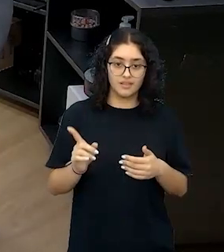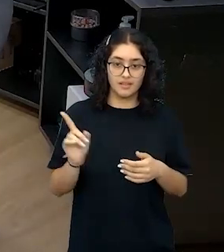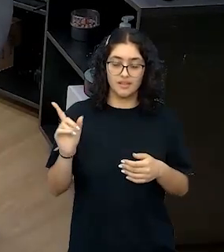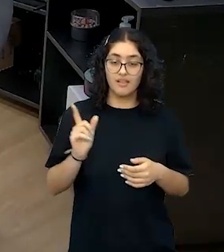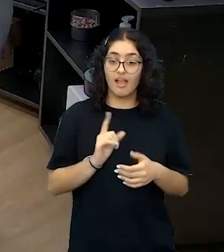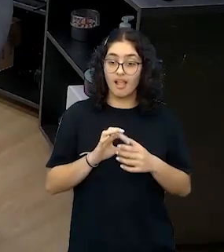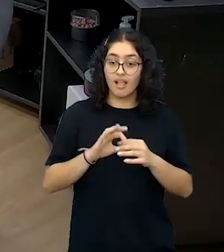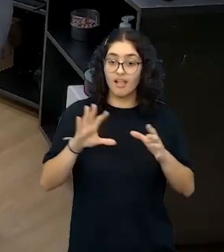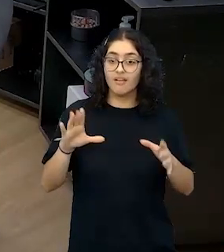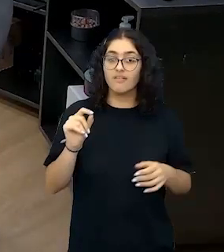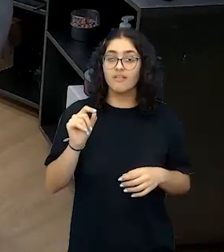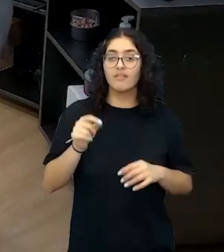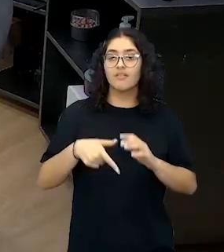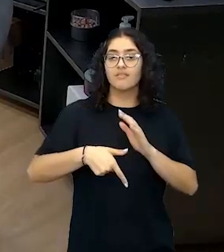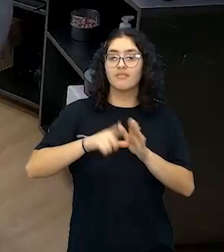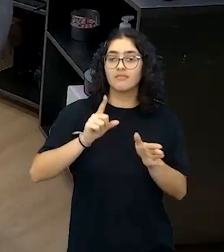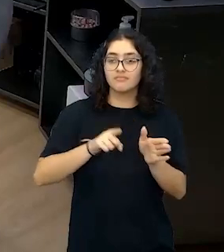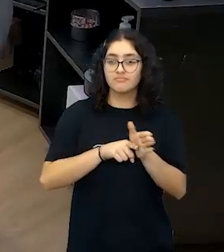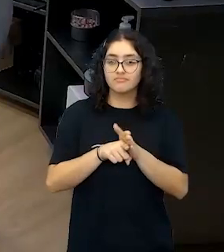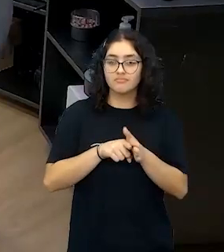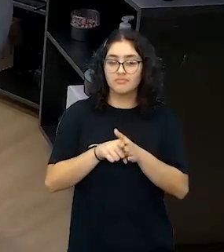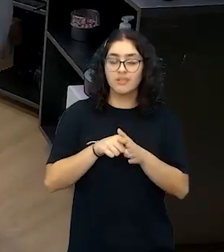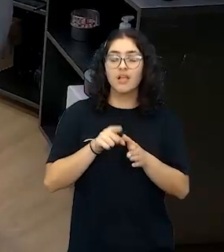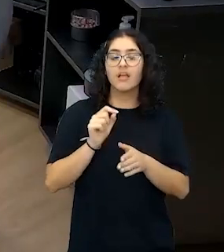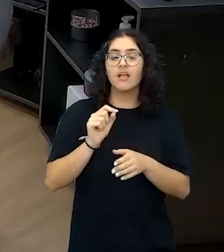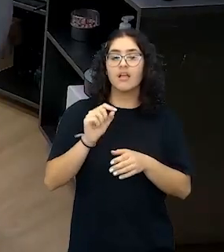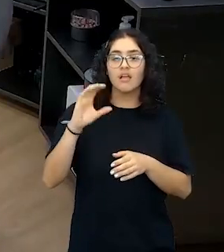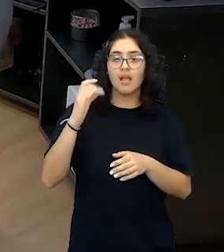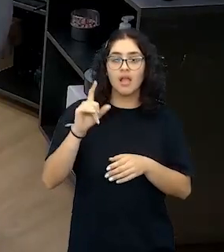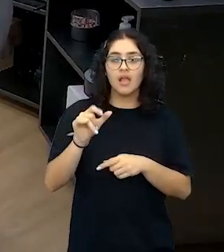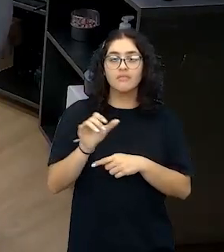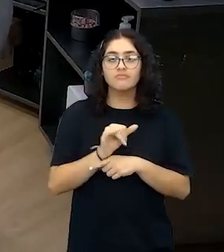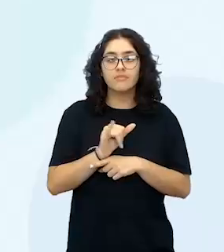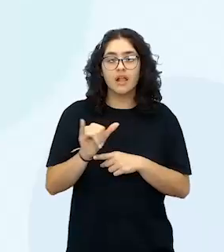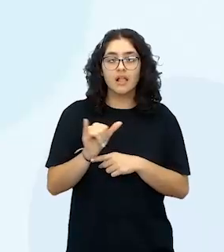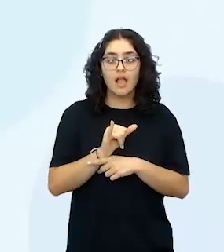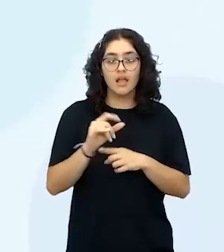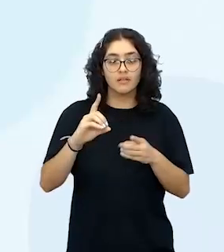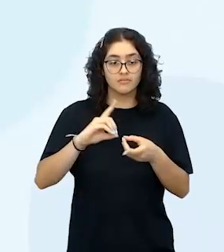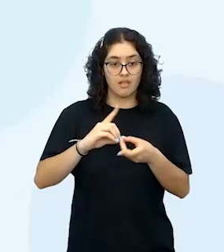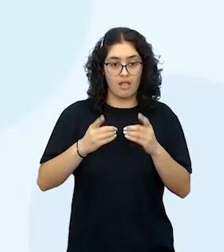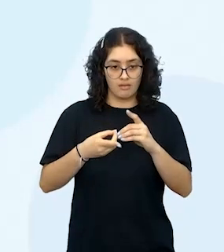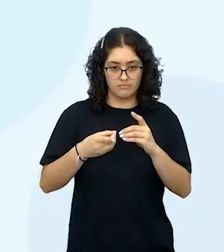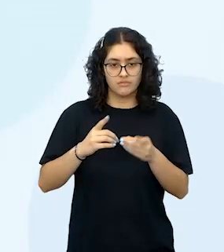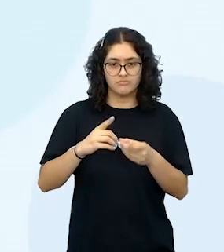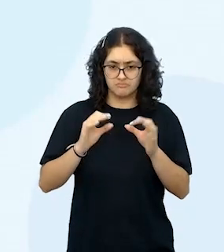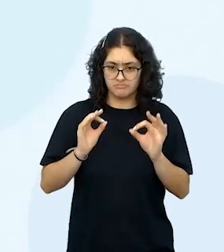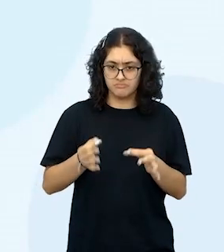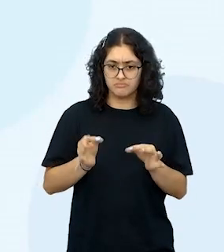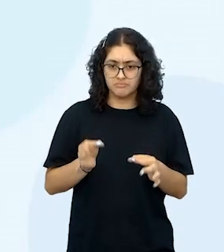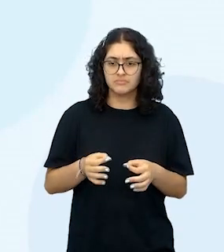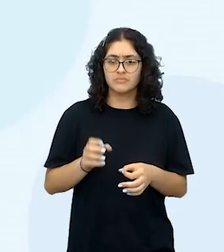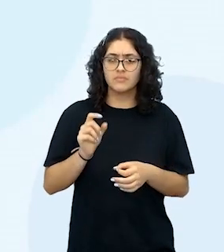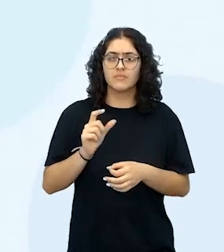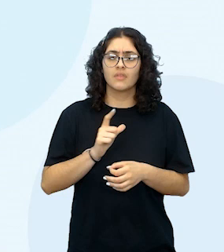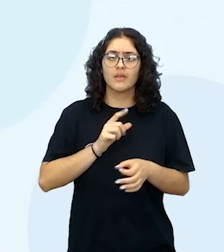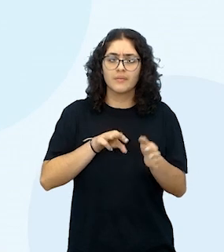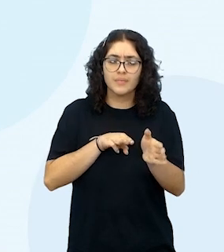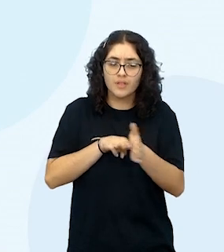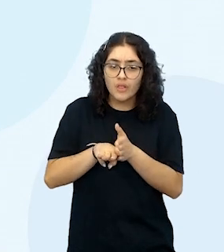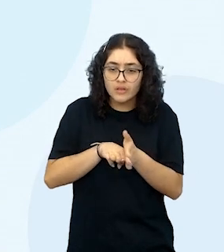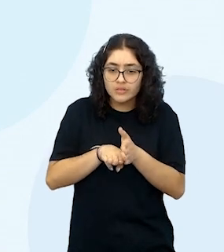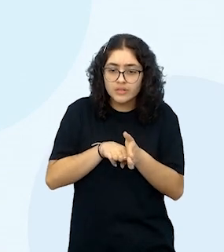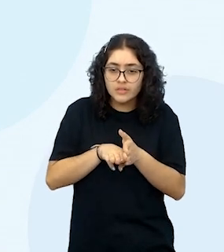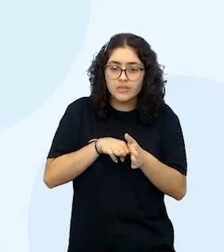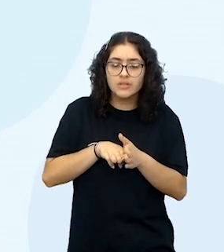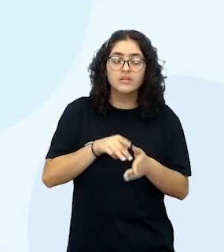né? Pensar a pré-iniciação científica como uma estratégia didática, né? De fato. Nisso está englobando a questão da metodologia, né?